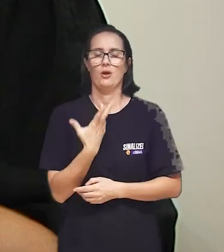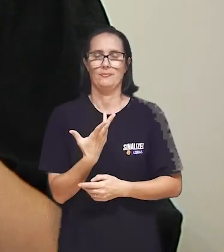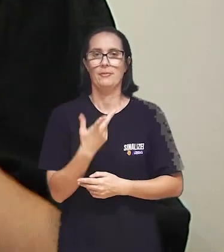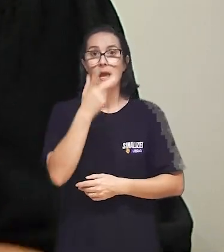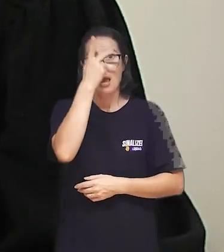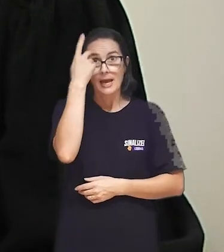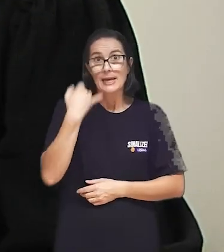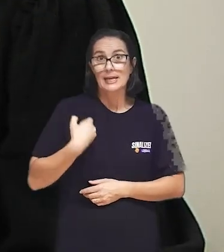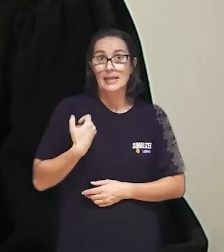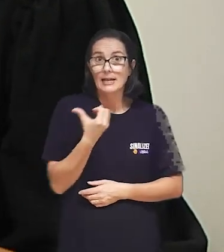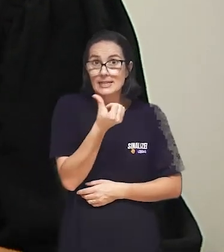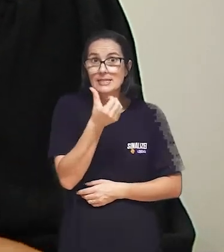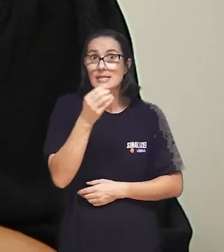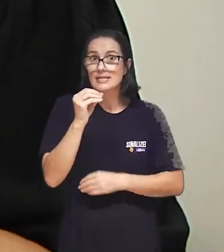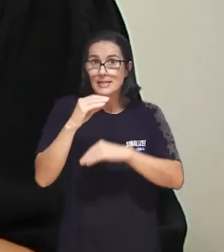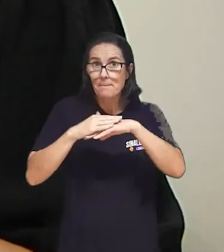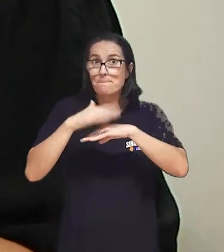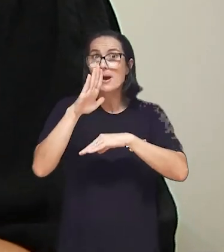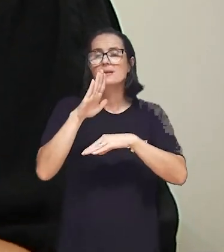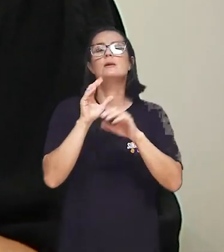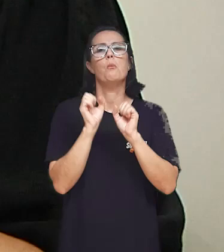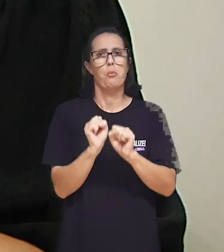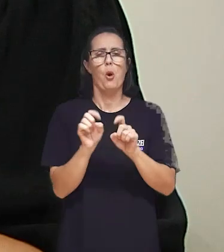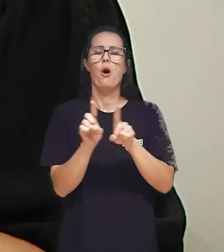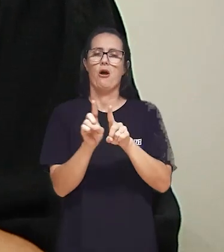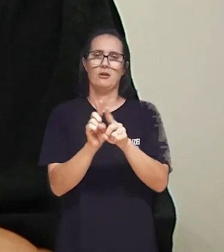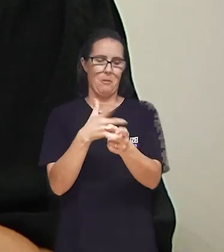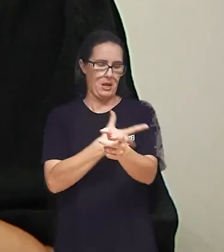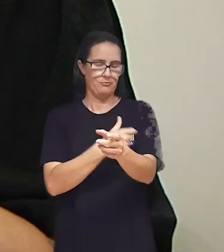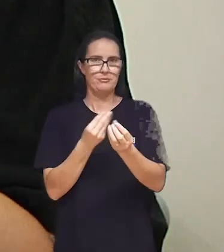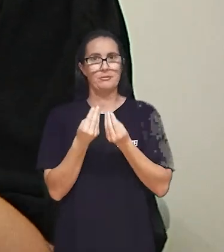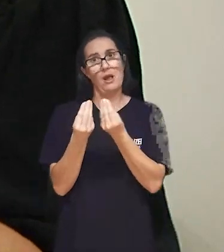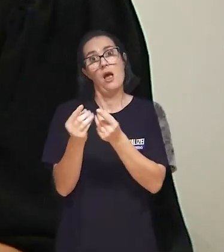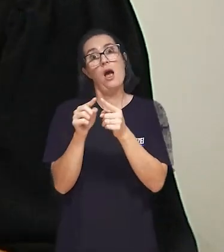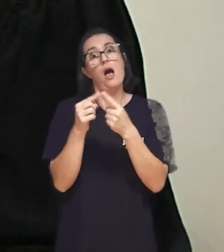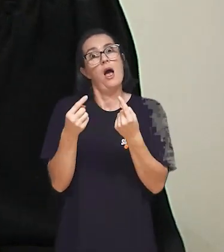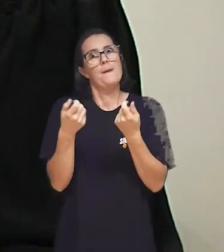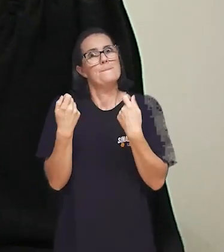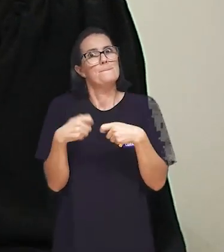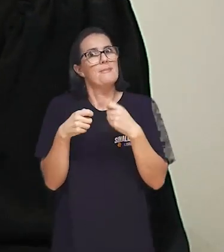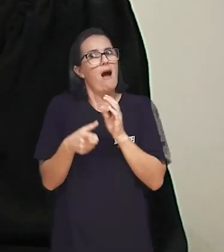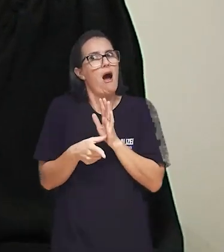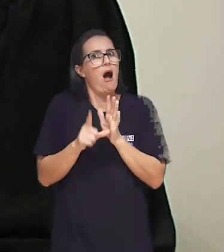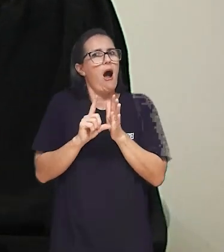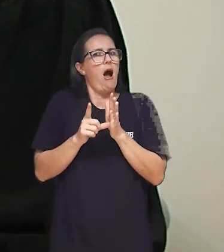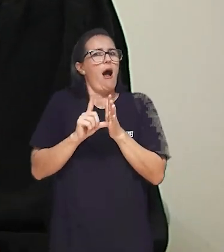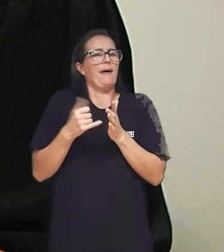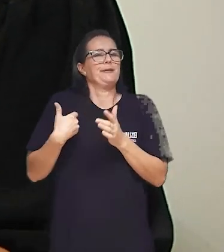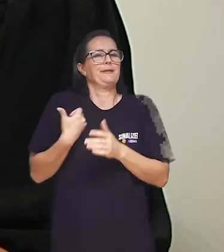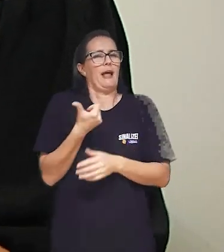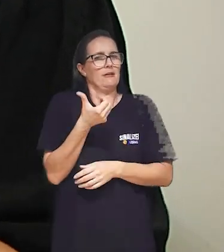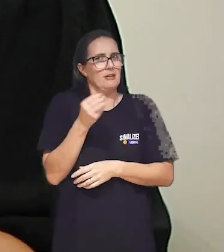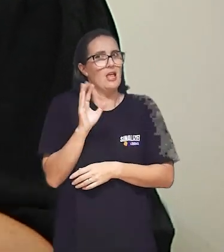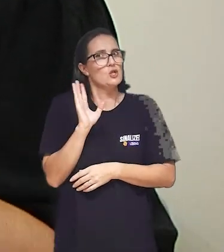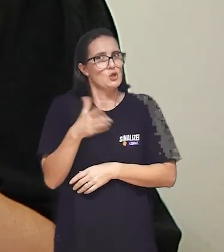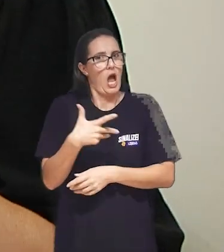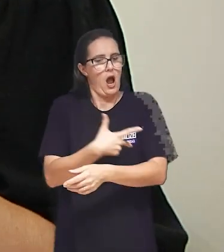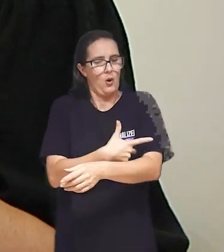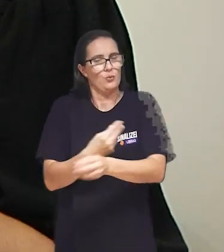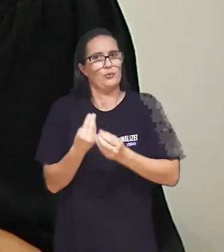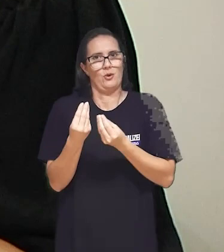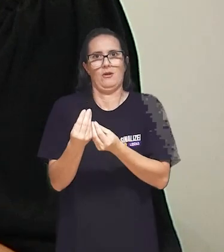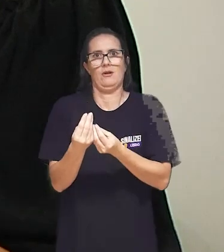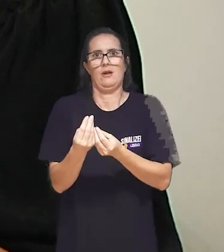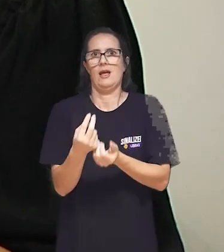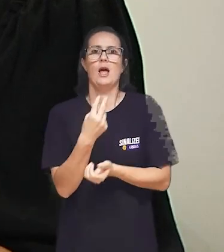60 anos também podem doar sangue, desde que eles já tenham feito uma doação anterior. Então, ele não pode